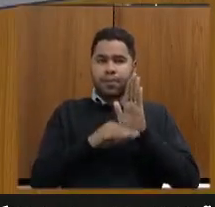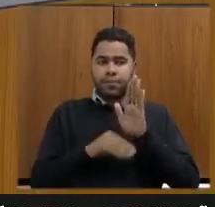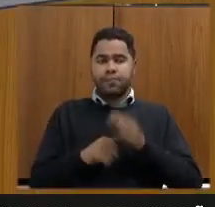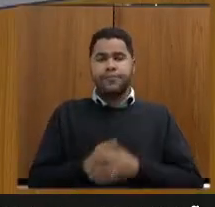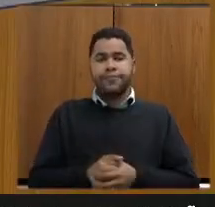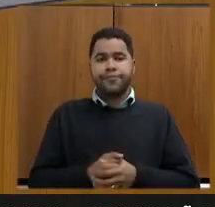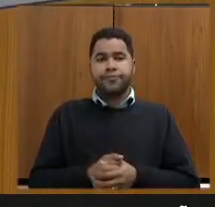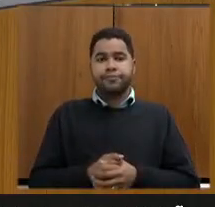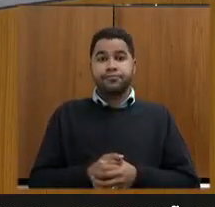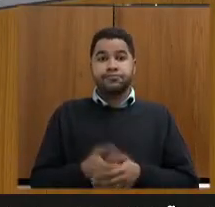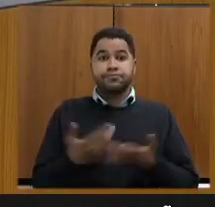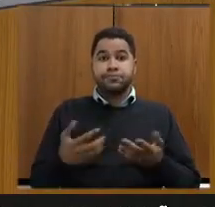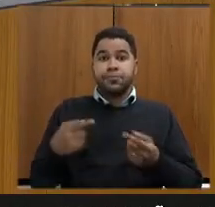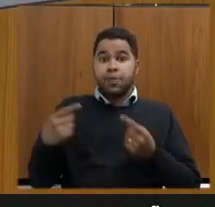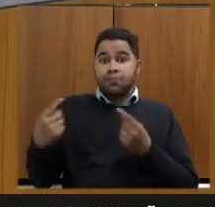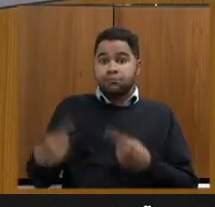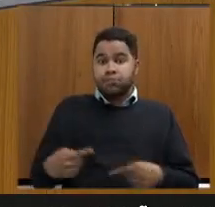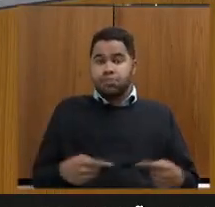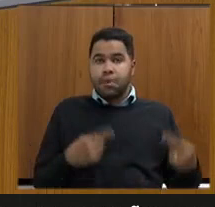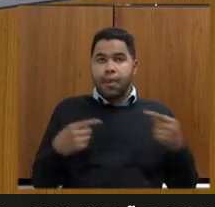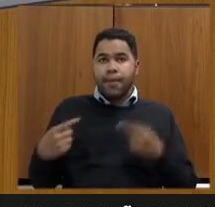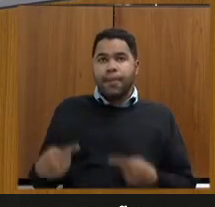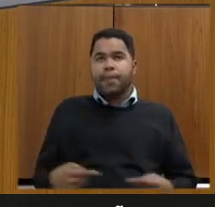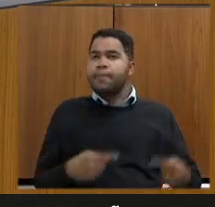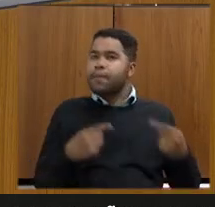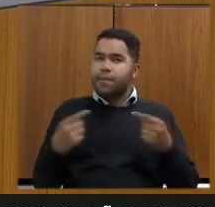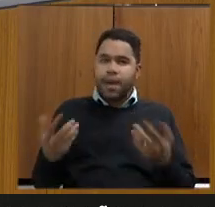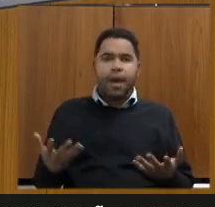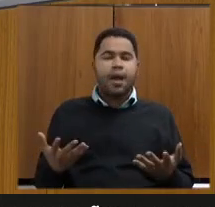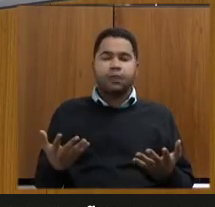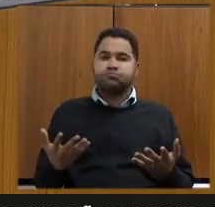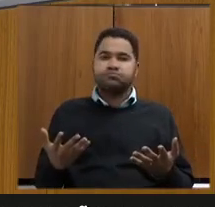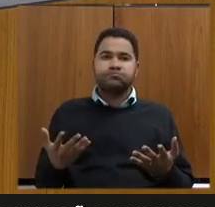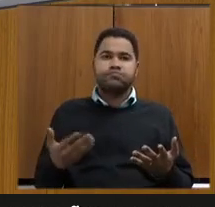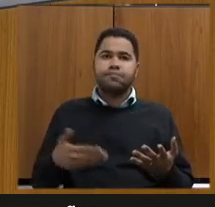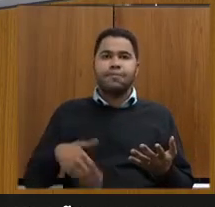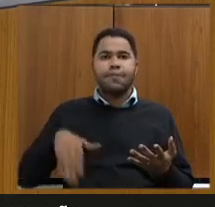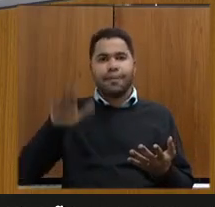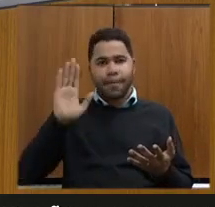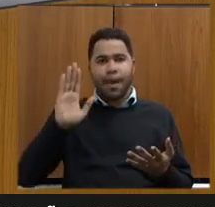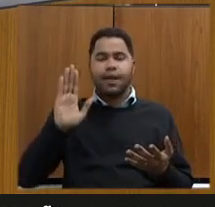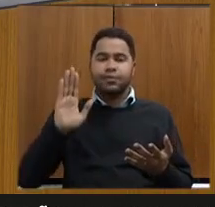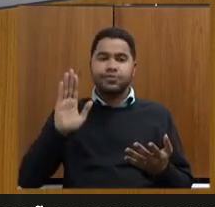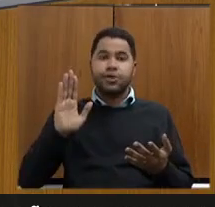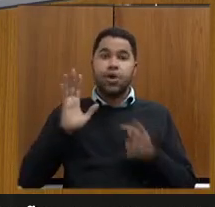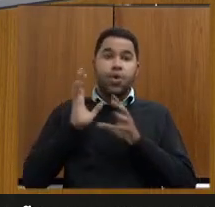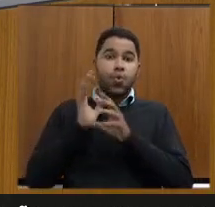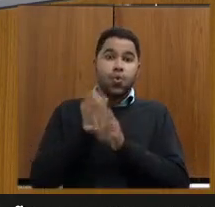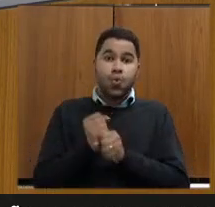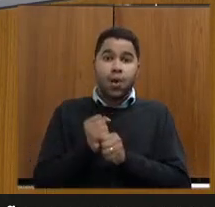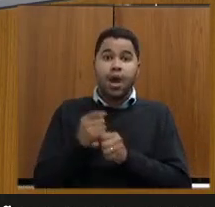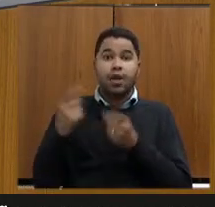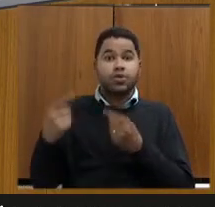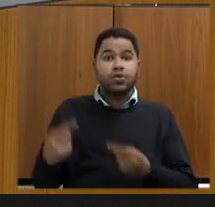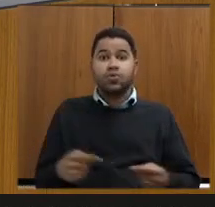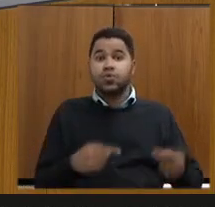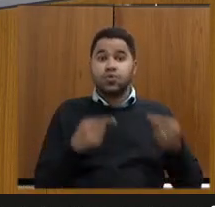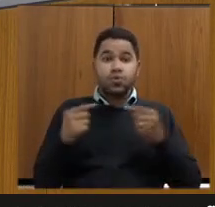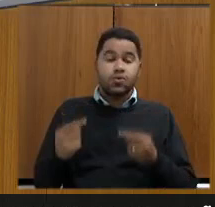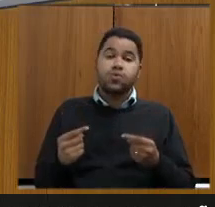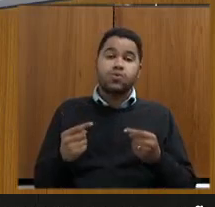TAC e dessa discussão é o que tem o que ocupam maior parte desse volume de discussões foram as opções técnicas